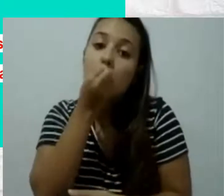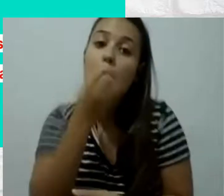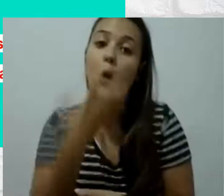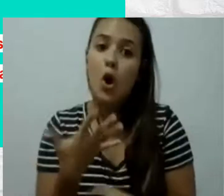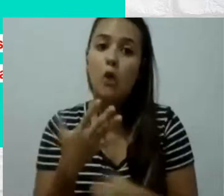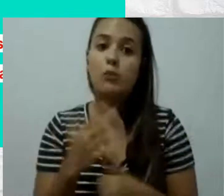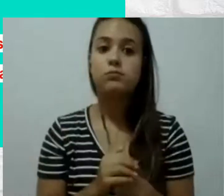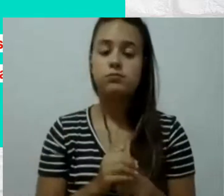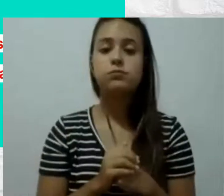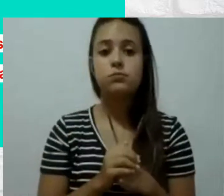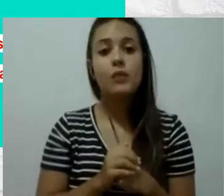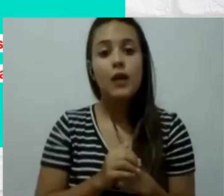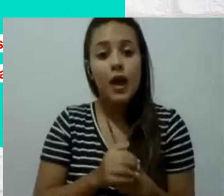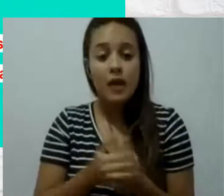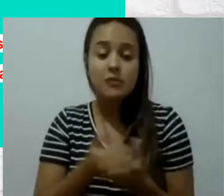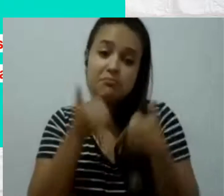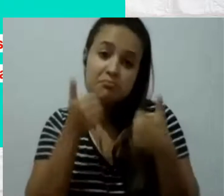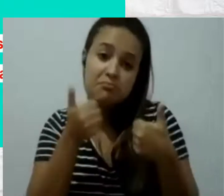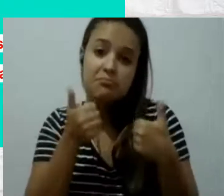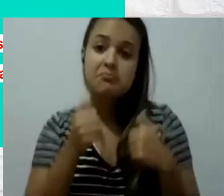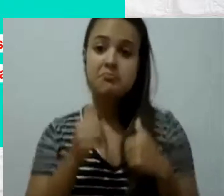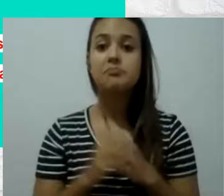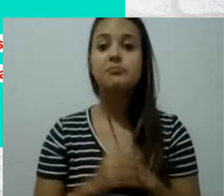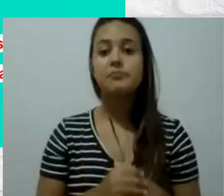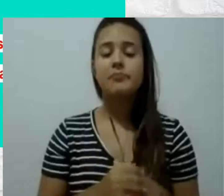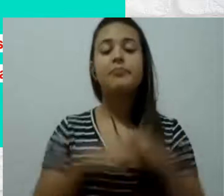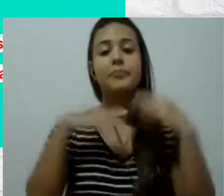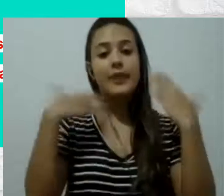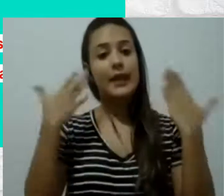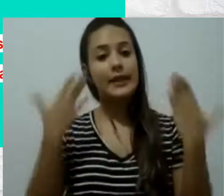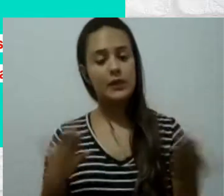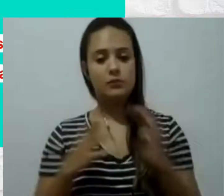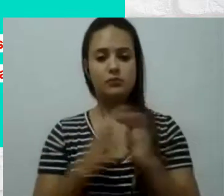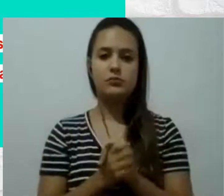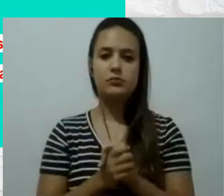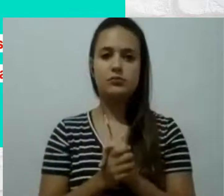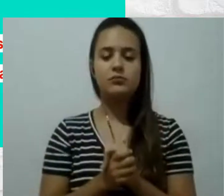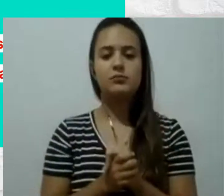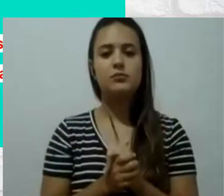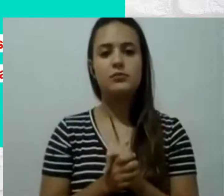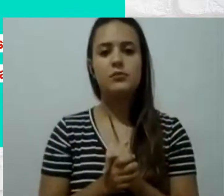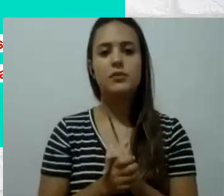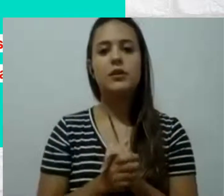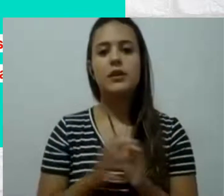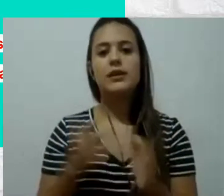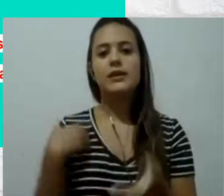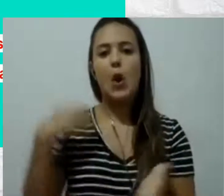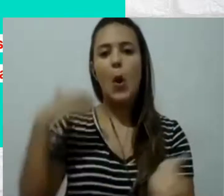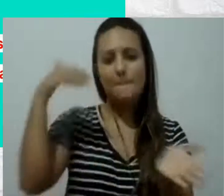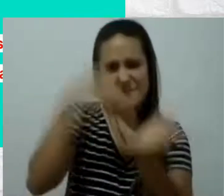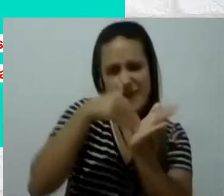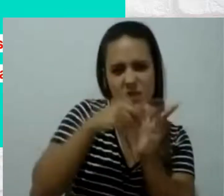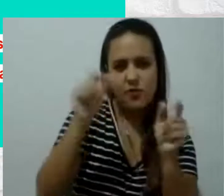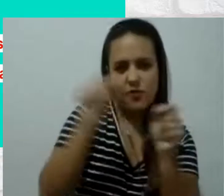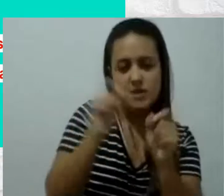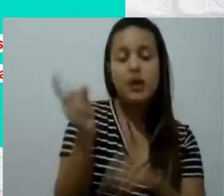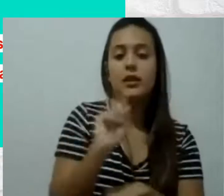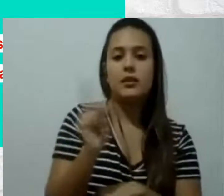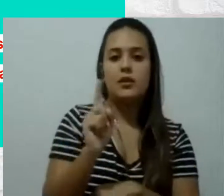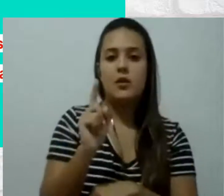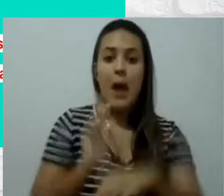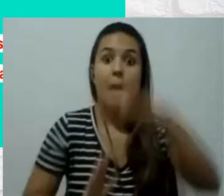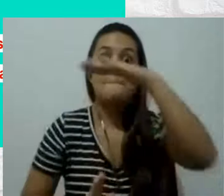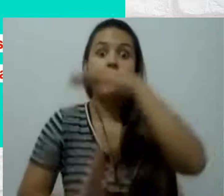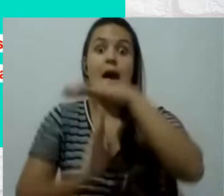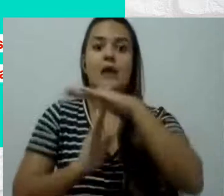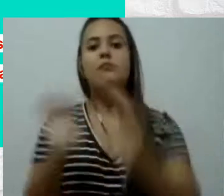modo, como eu posso dizer, bem satisfatório, certo? Então, não buscar fazer o mínimo, mas também